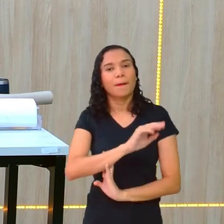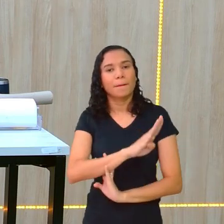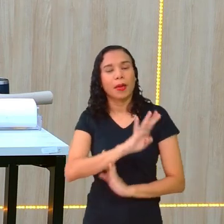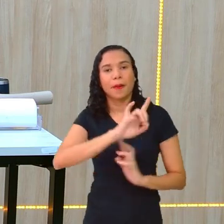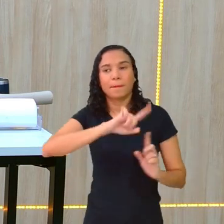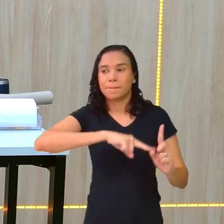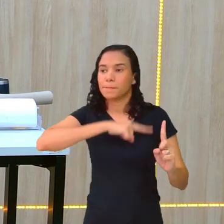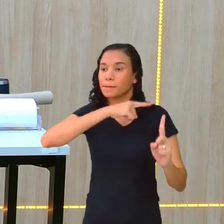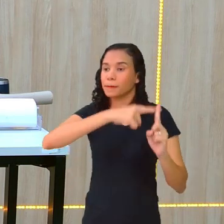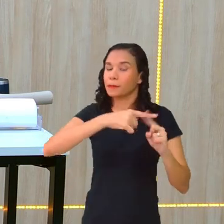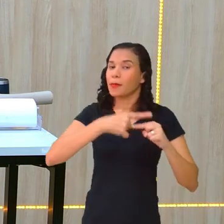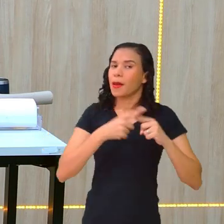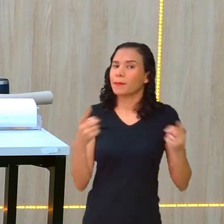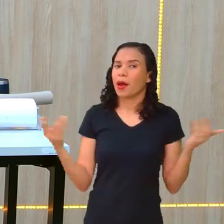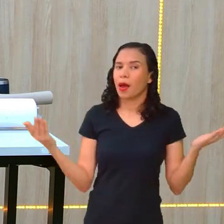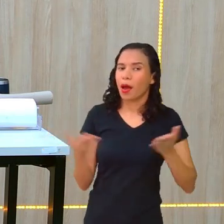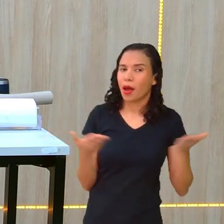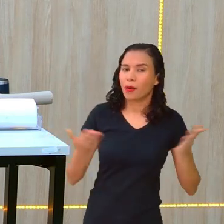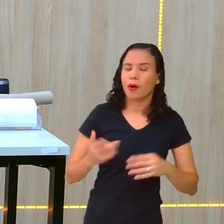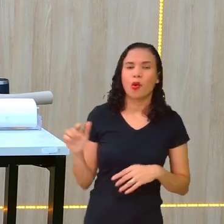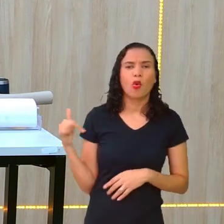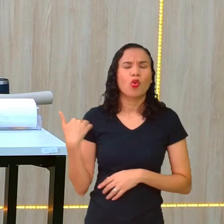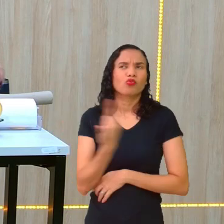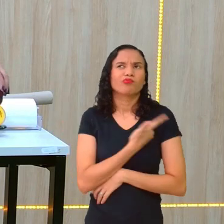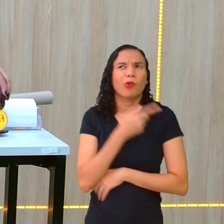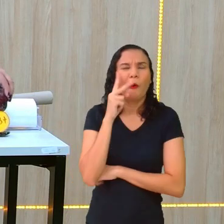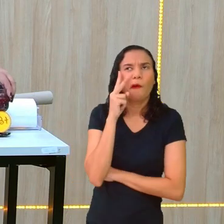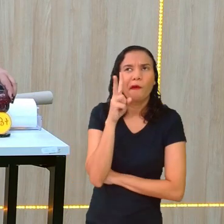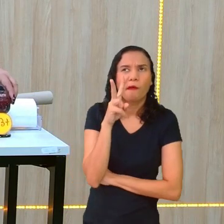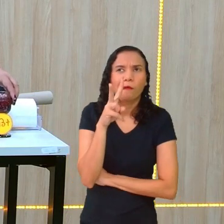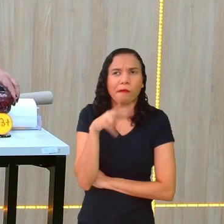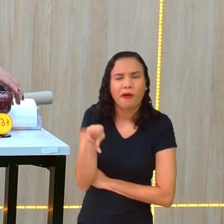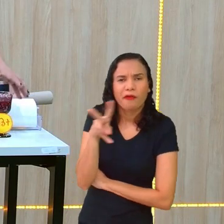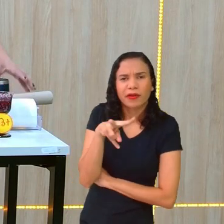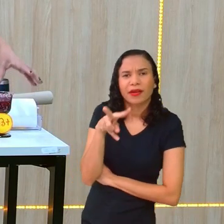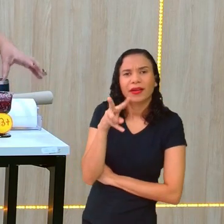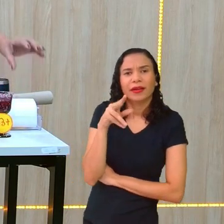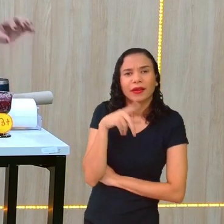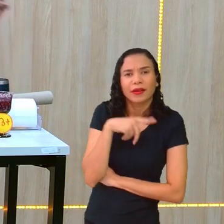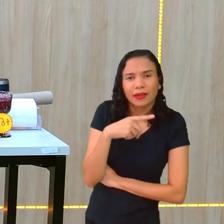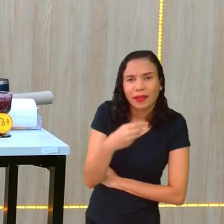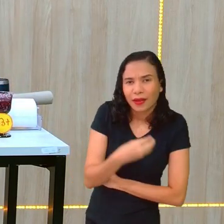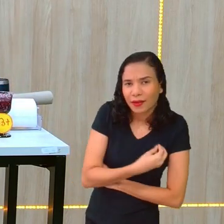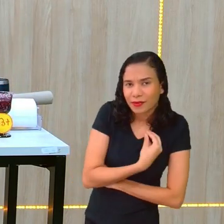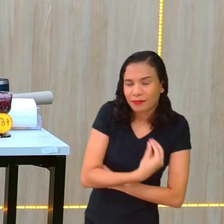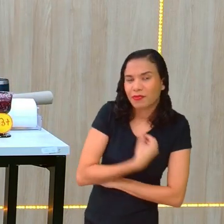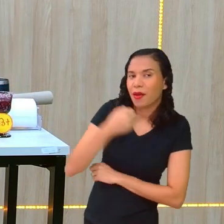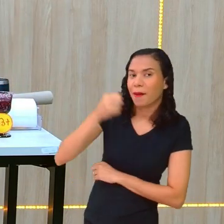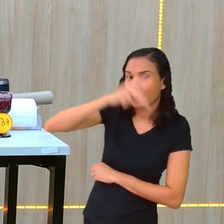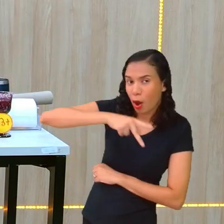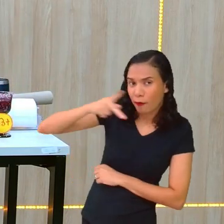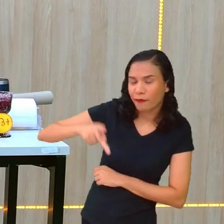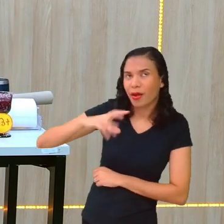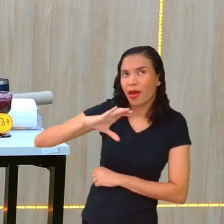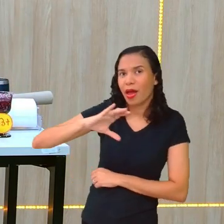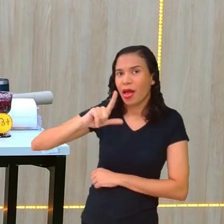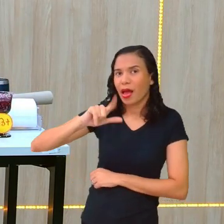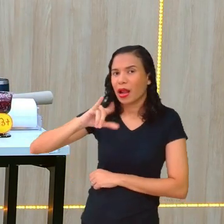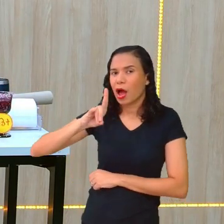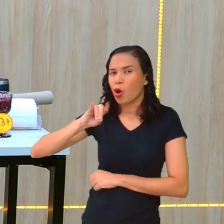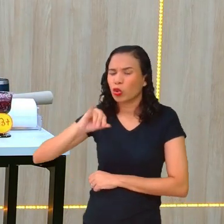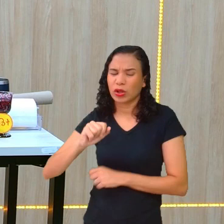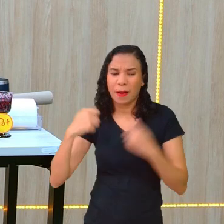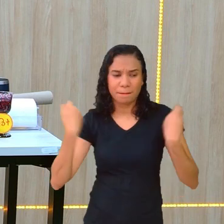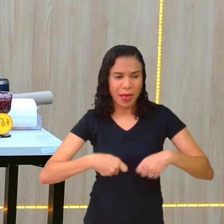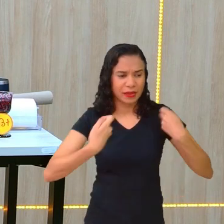positivo. Mas agora a gente vai procurar ver se por acaso, né, a professora Cláudia precisar